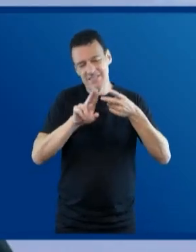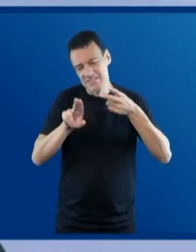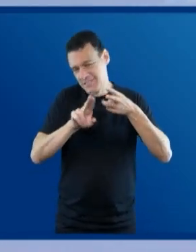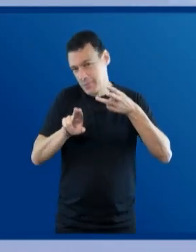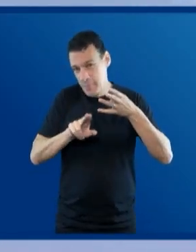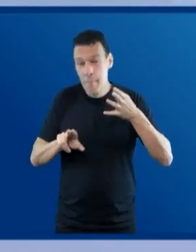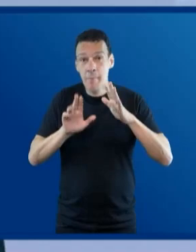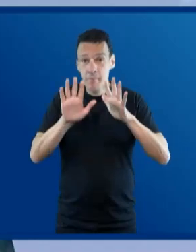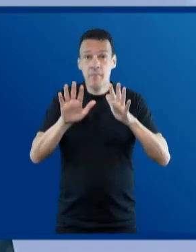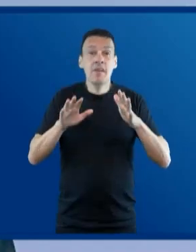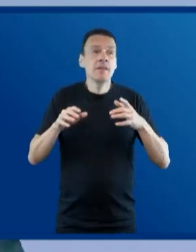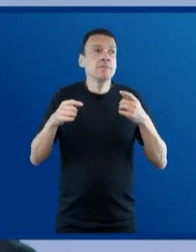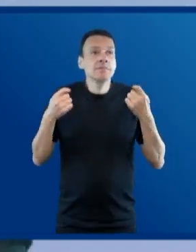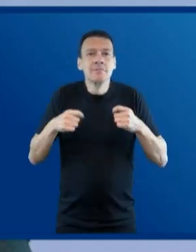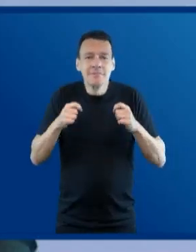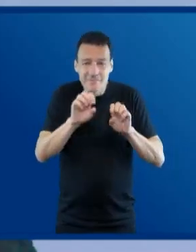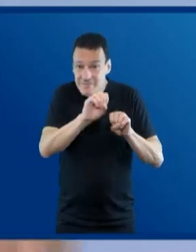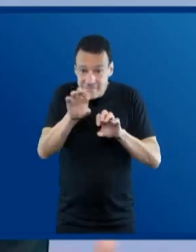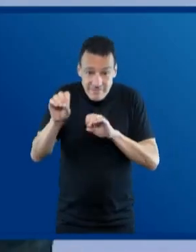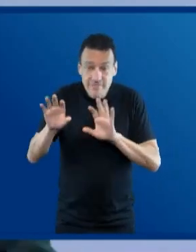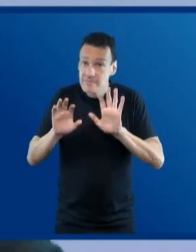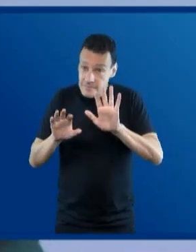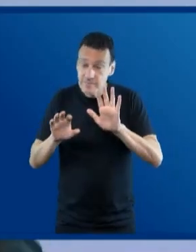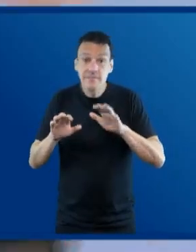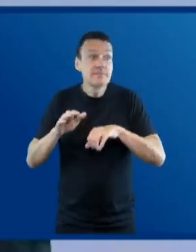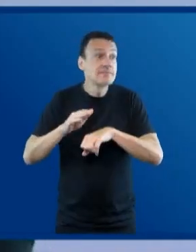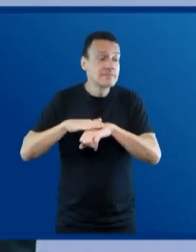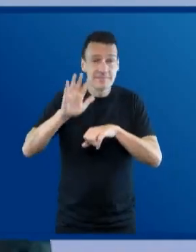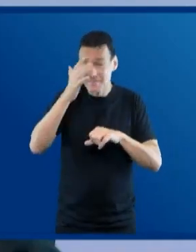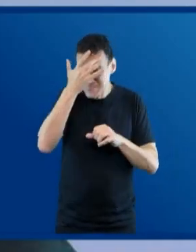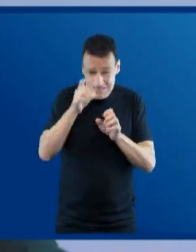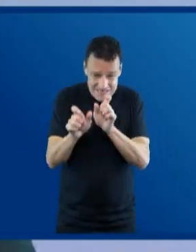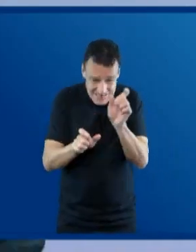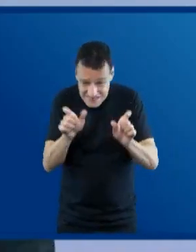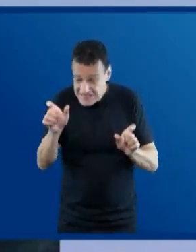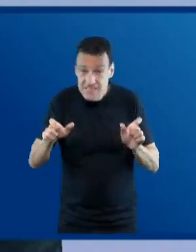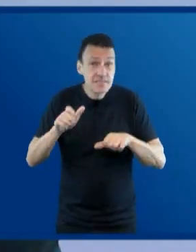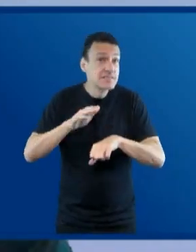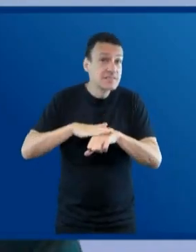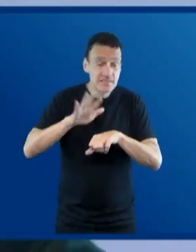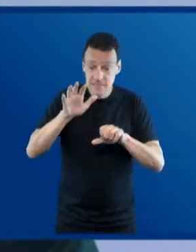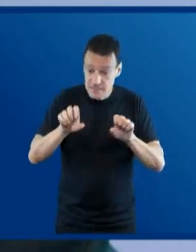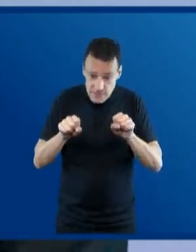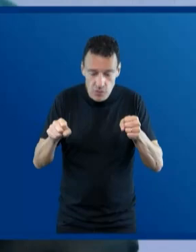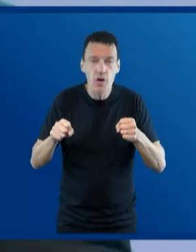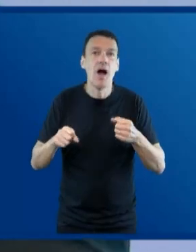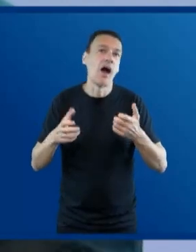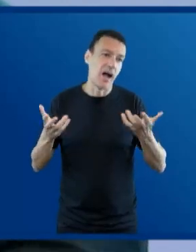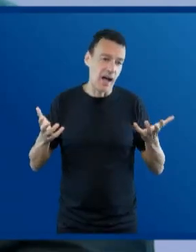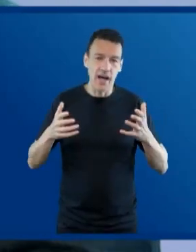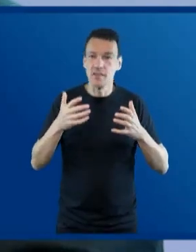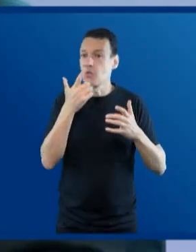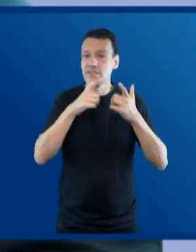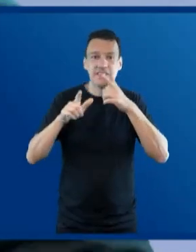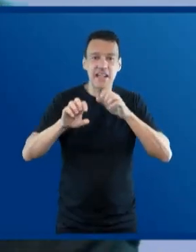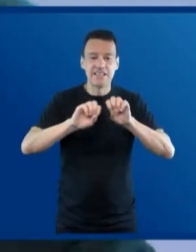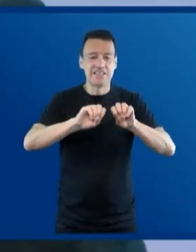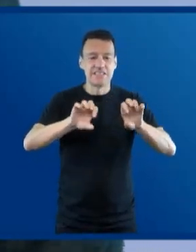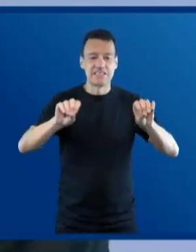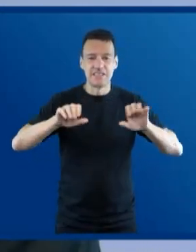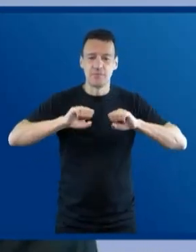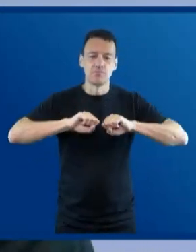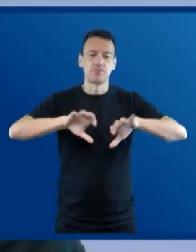educação, quanto mais agentes, quanto mais pessoas, mais representantes, maior o alcance. Então, eu já começo aqui com a